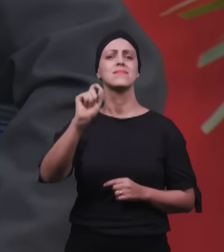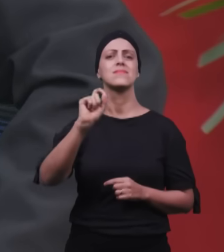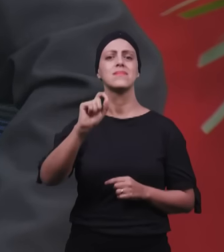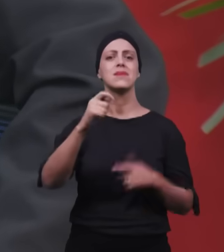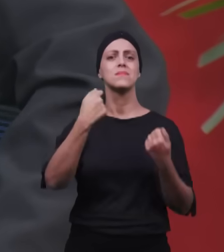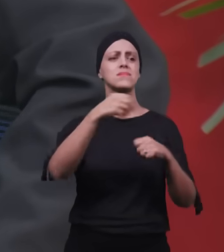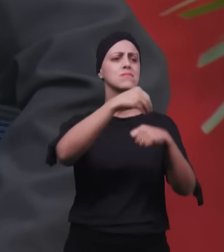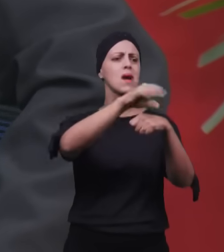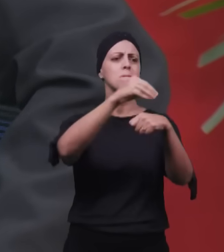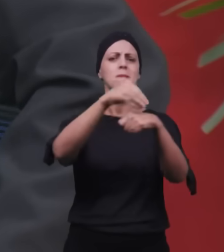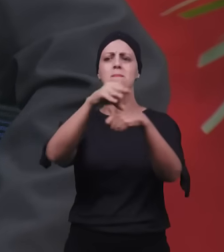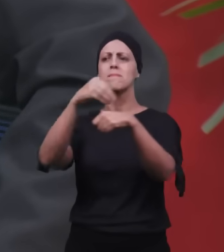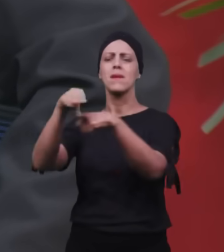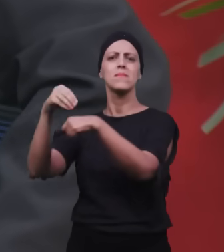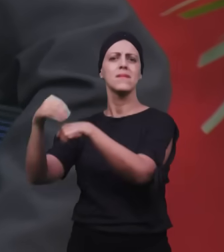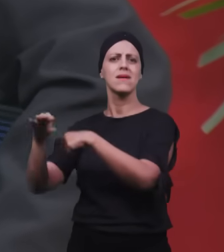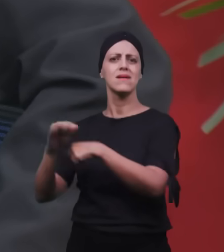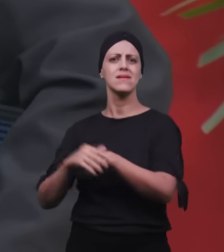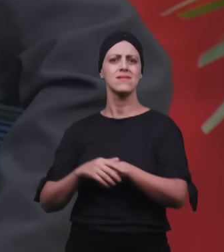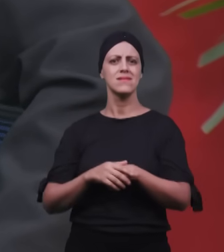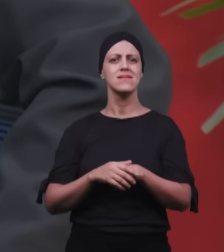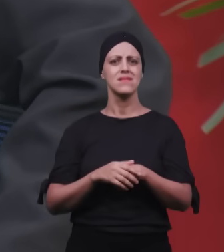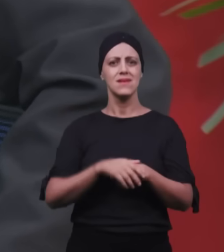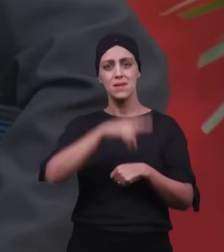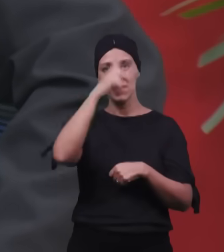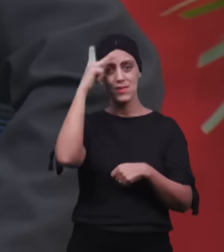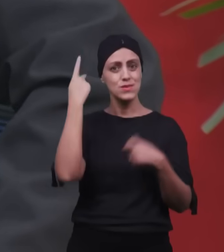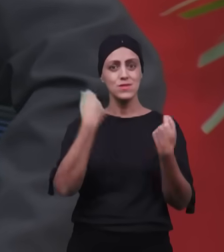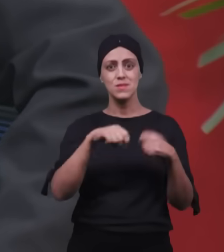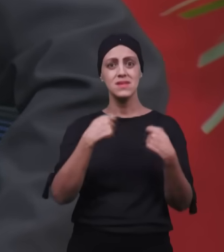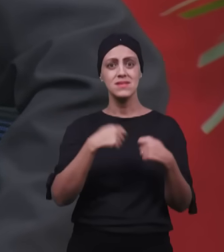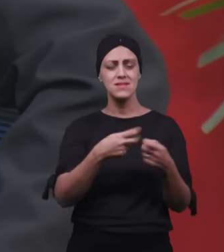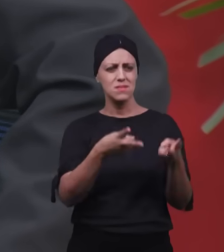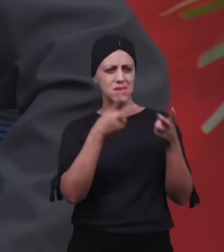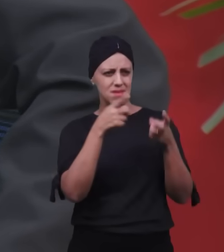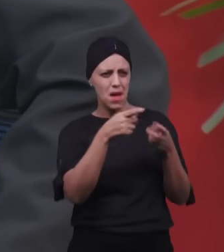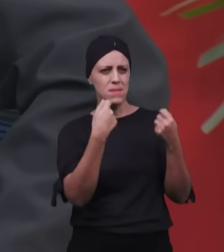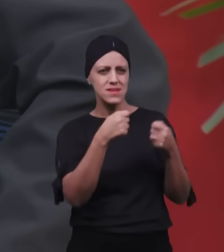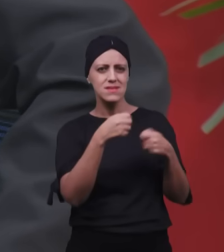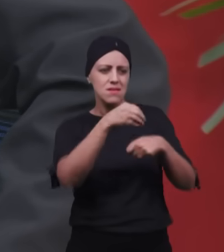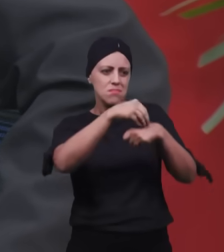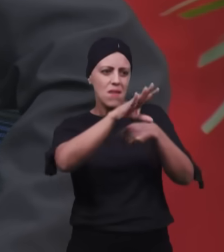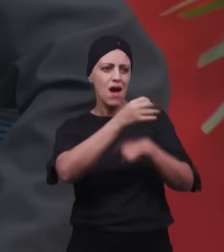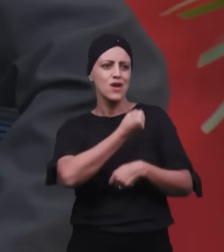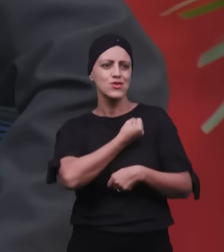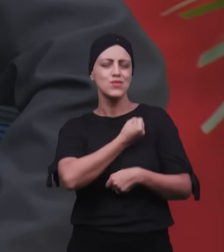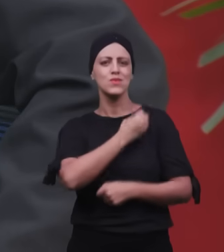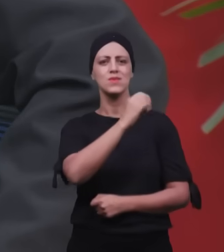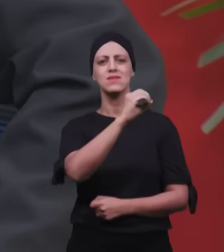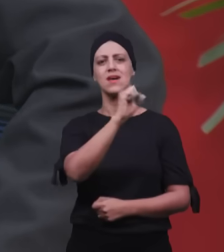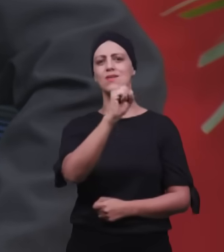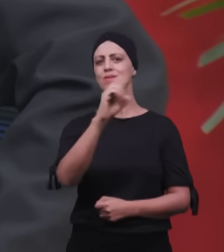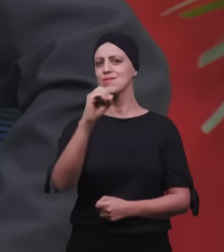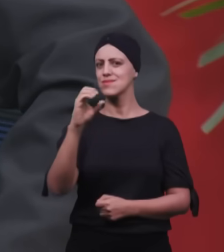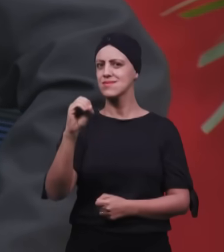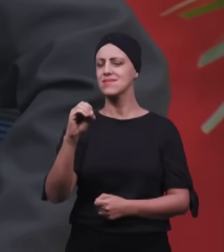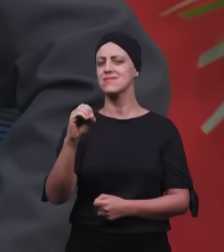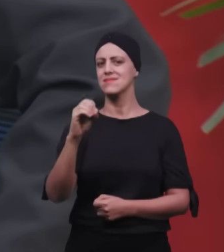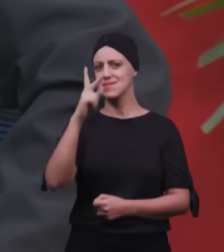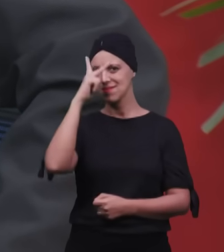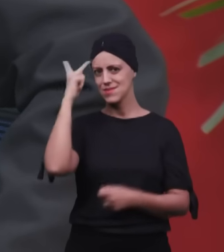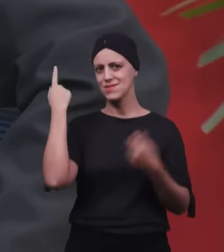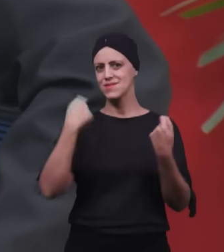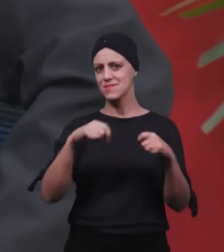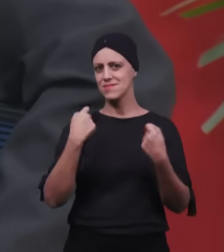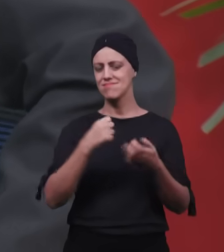repasse aquele ou Aquela que está necessitado de um assistência a pessoa precisa